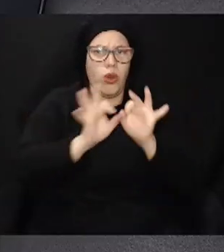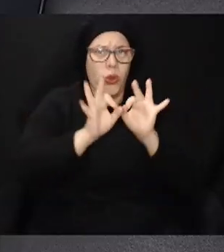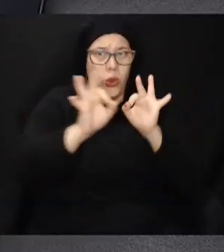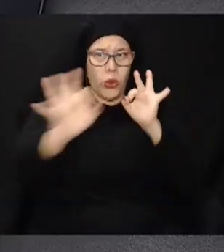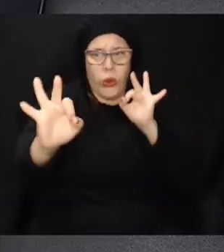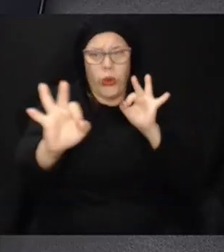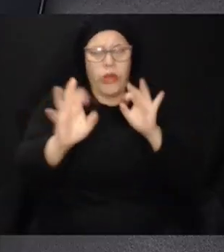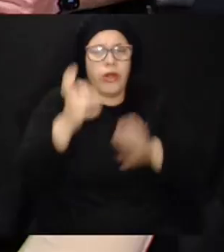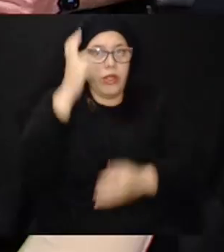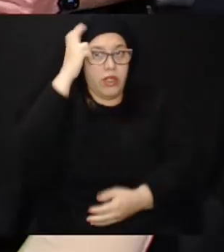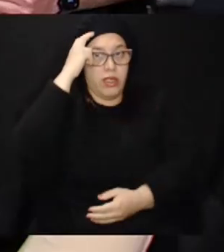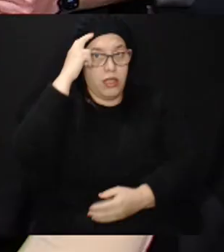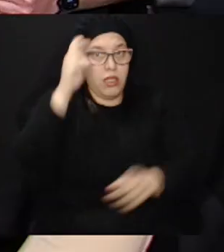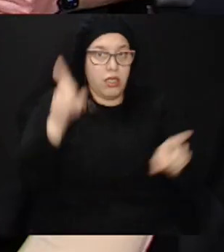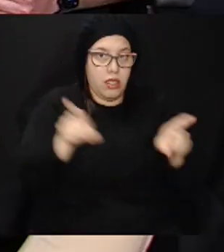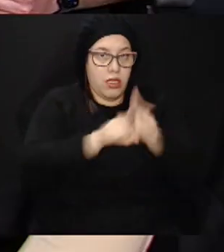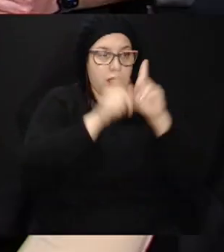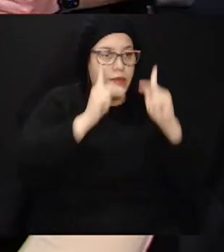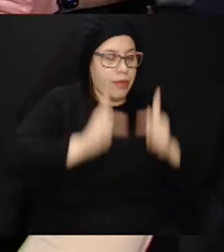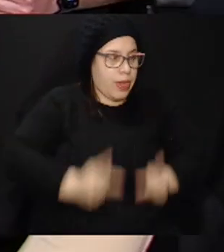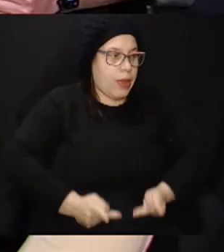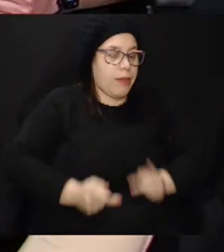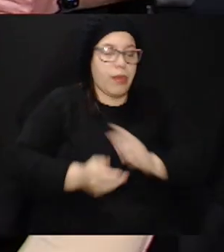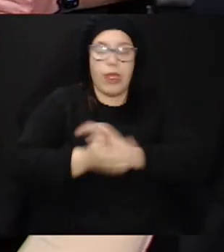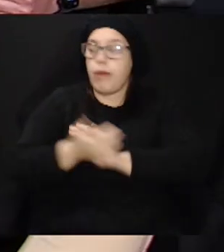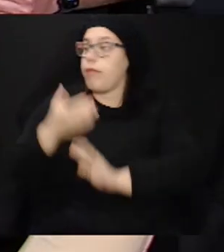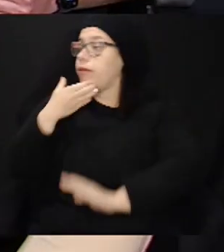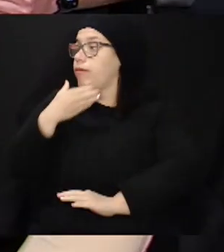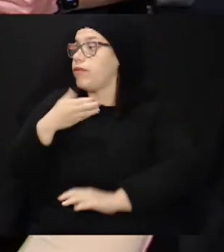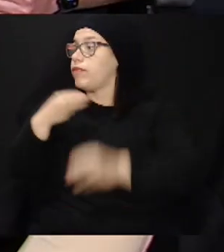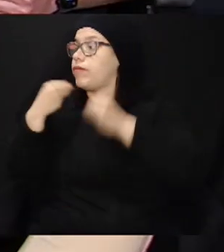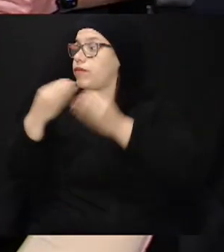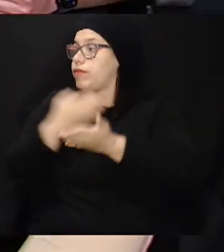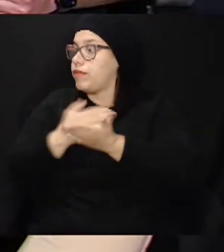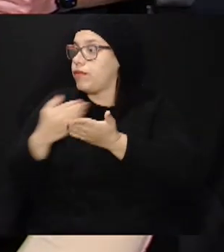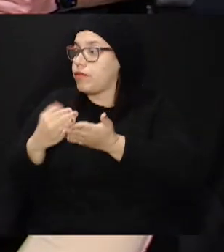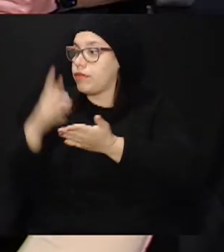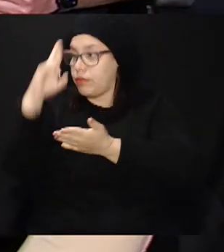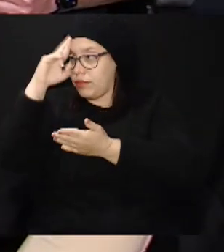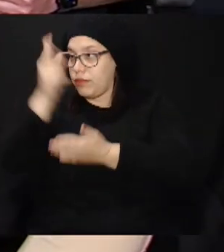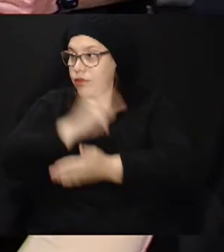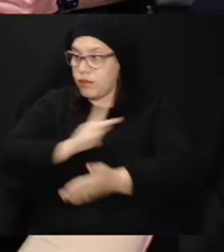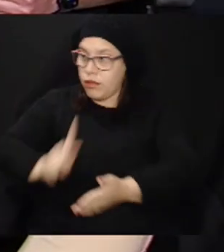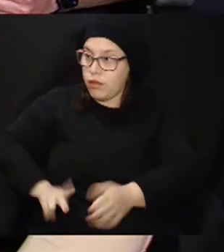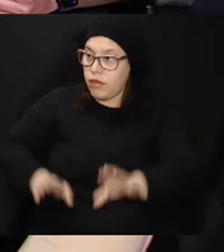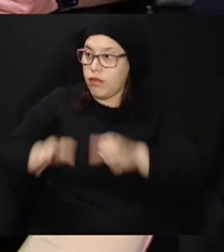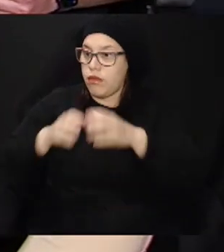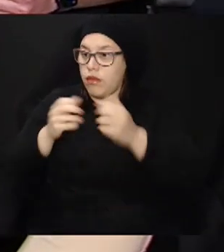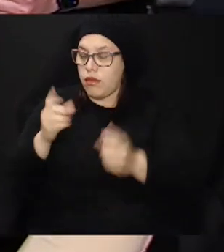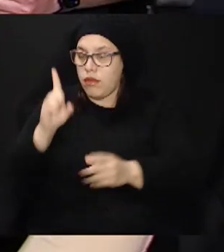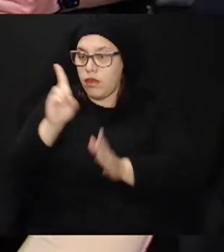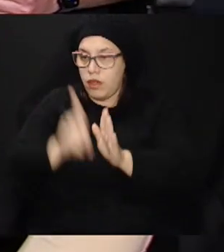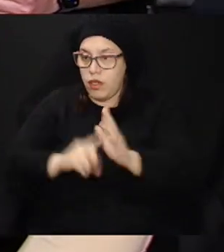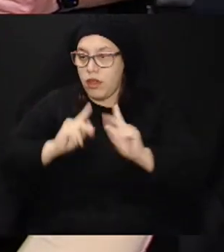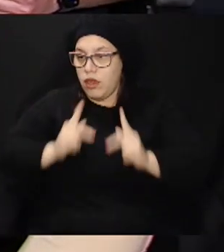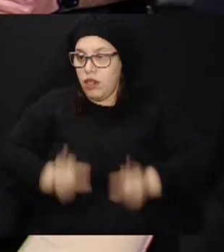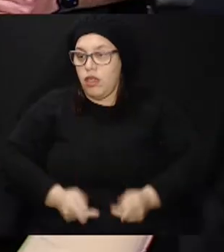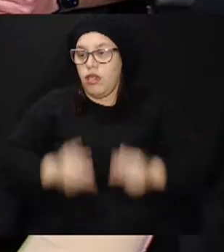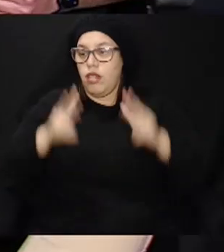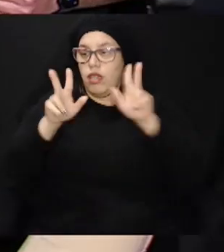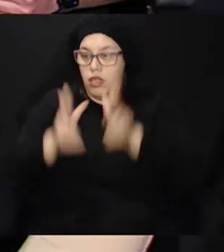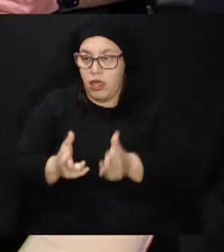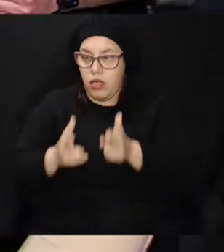cultura e dignidade humana. E o Carmo, como eu falei no início, né, o senhor está como presidente da Comissão de Defesa dos Direitos Humanos, Igualdade Racial